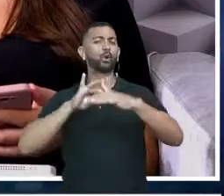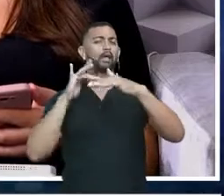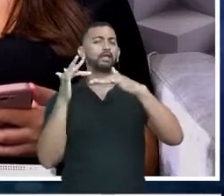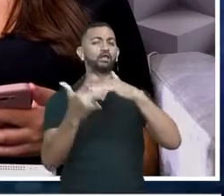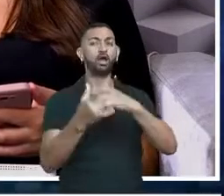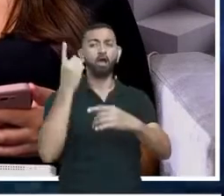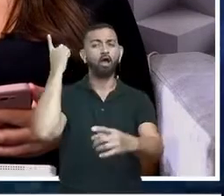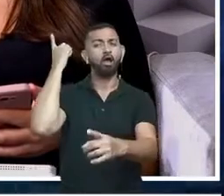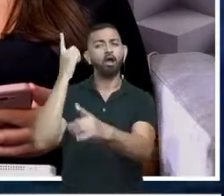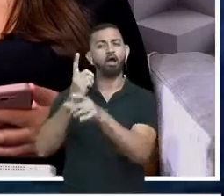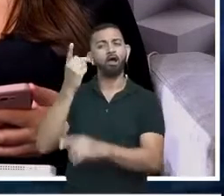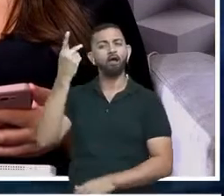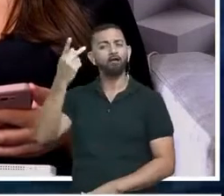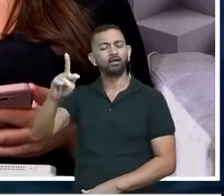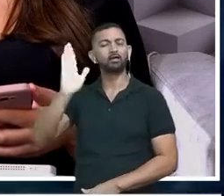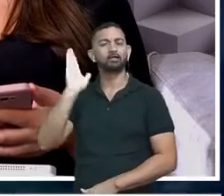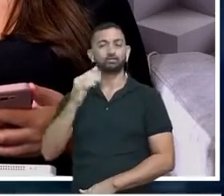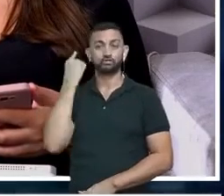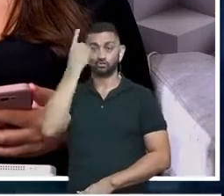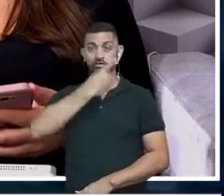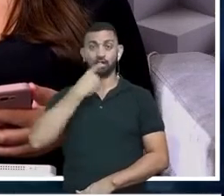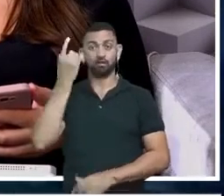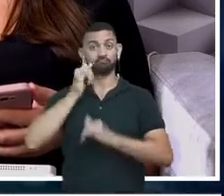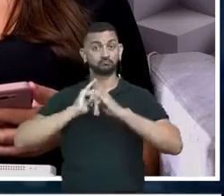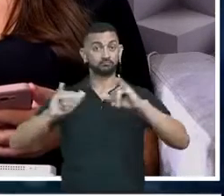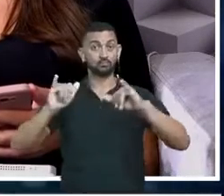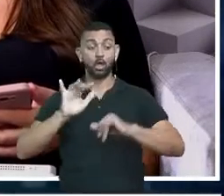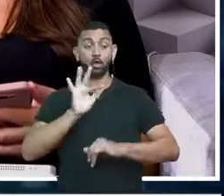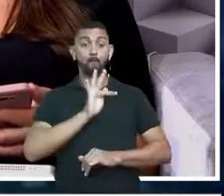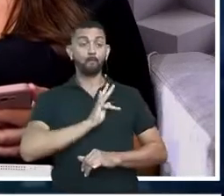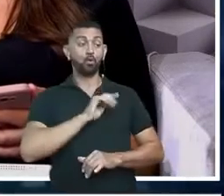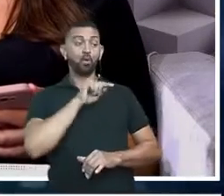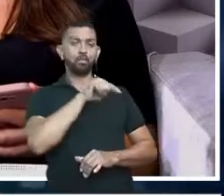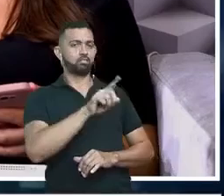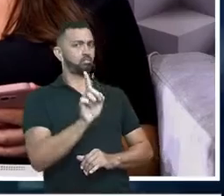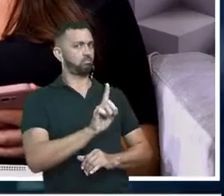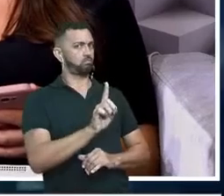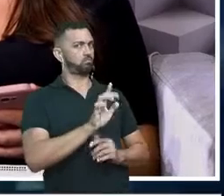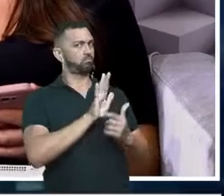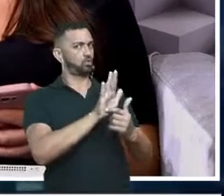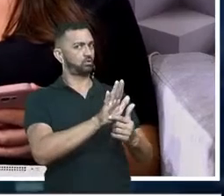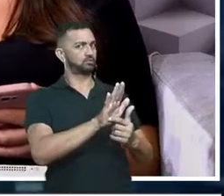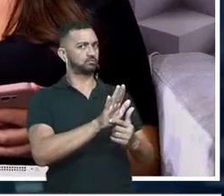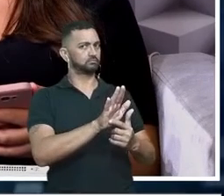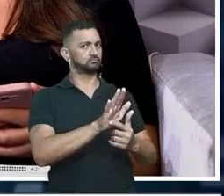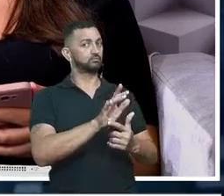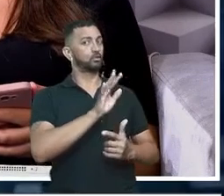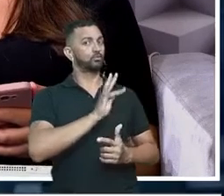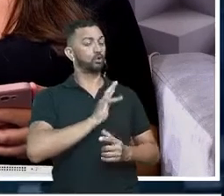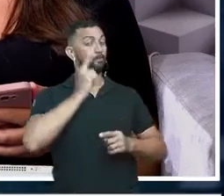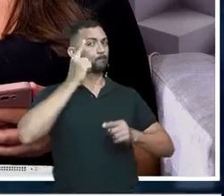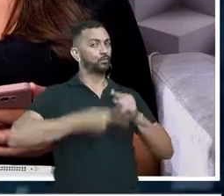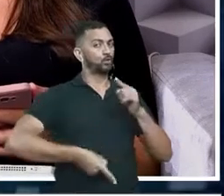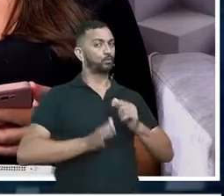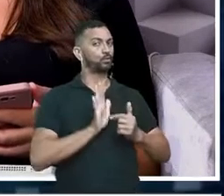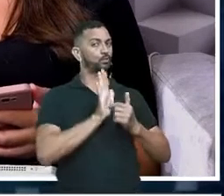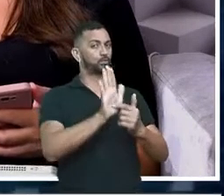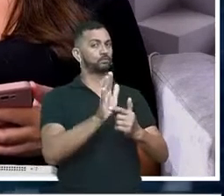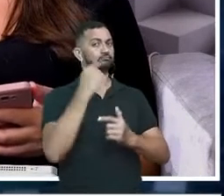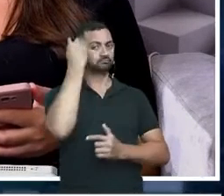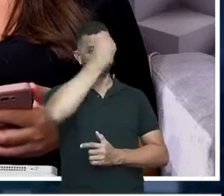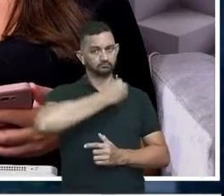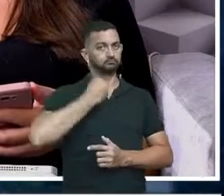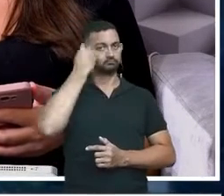sociais a identificação deles sendo divulgada não foi uma identificação que veio por meio da polícia porque a polícia não